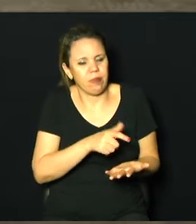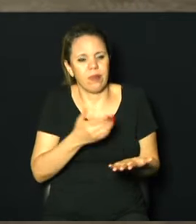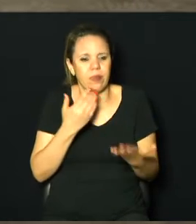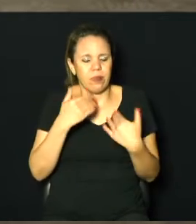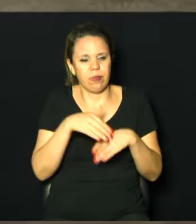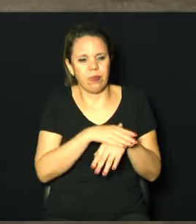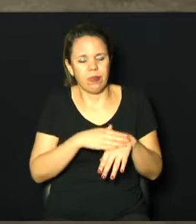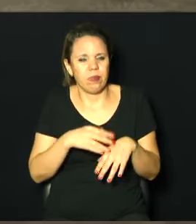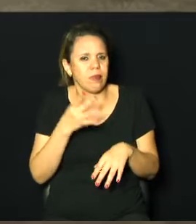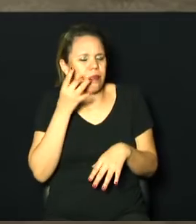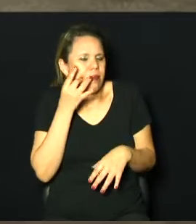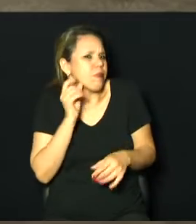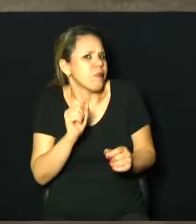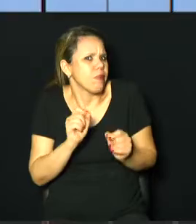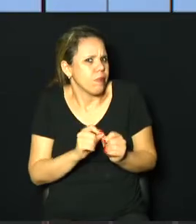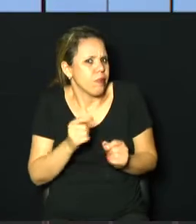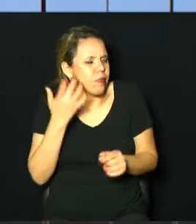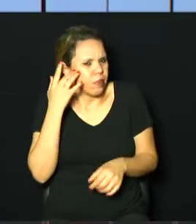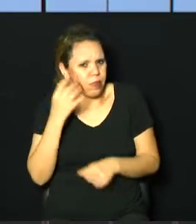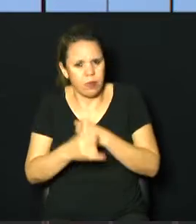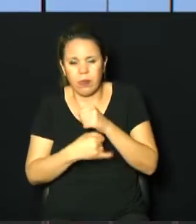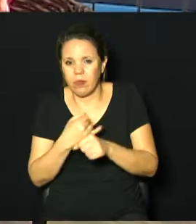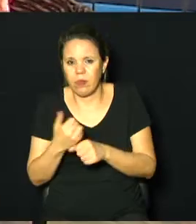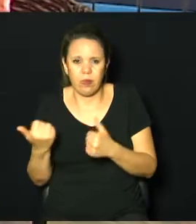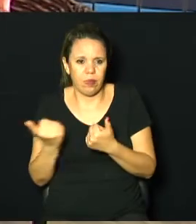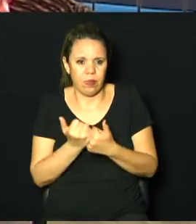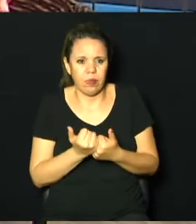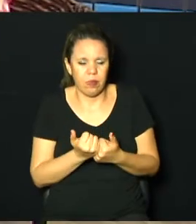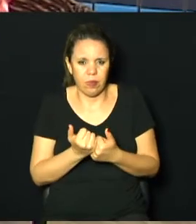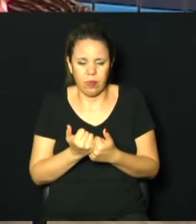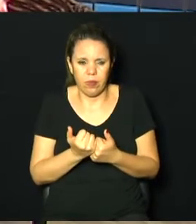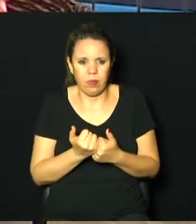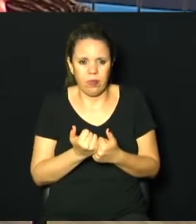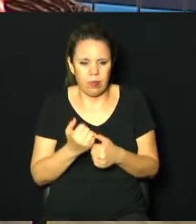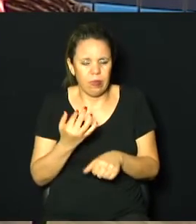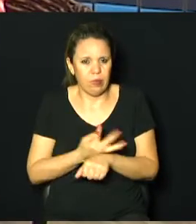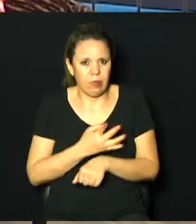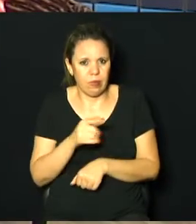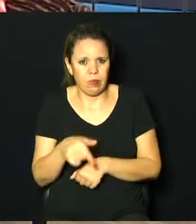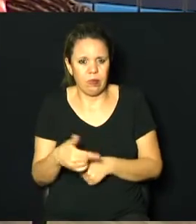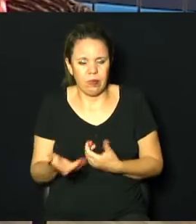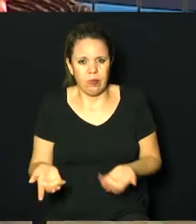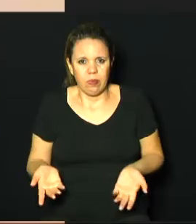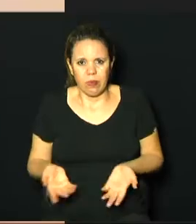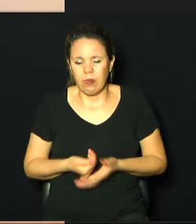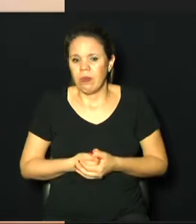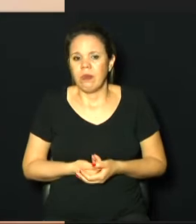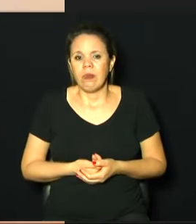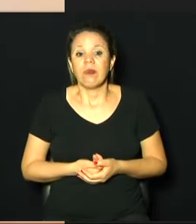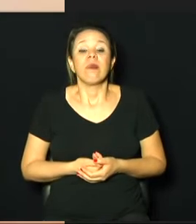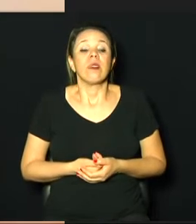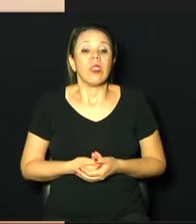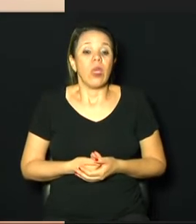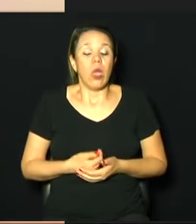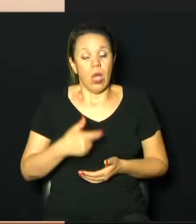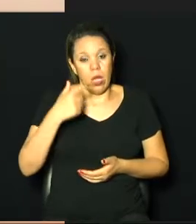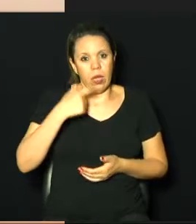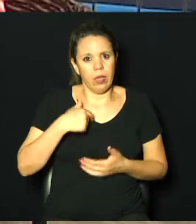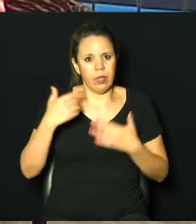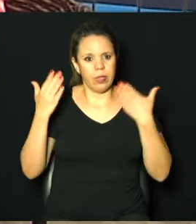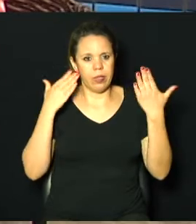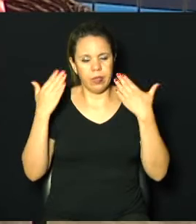contato presente, o online substitui? Ele dá conta disso? Assim, eu, como